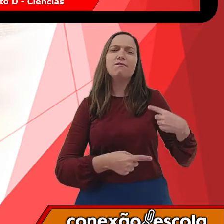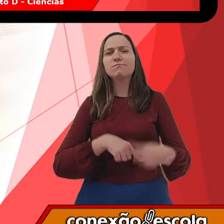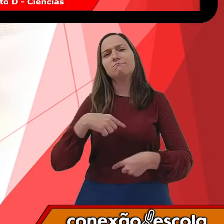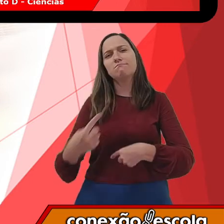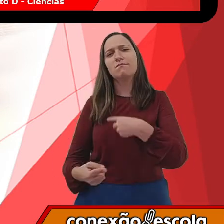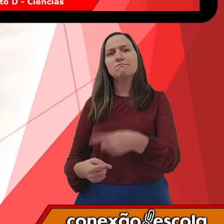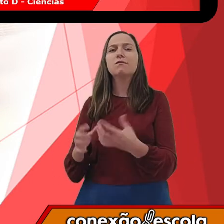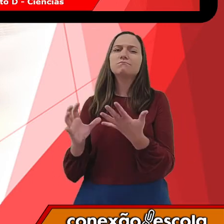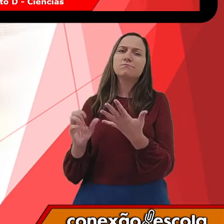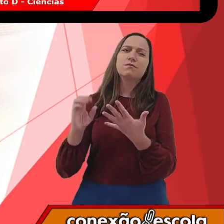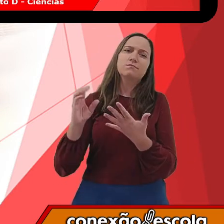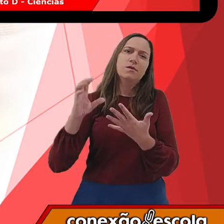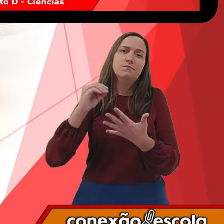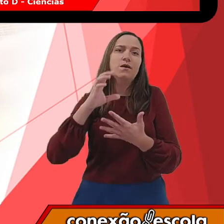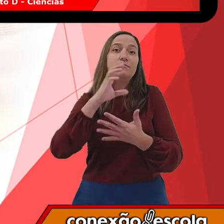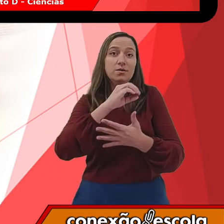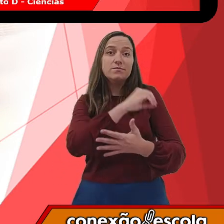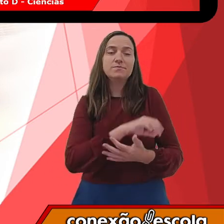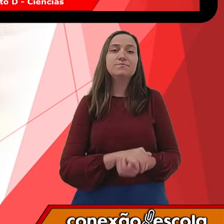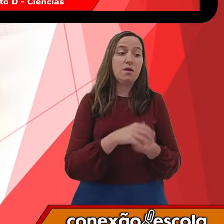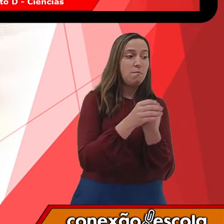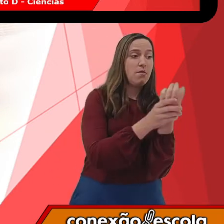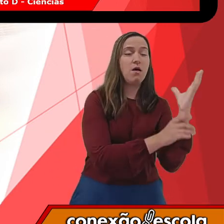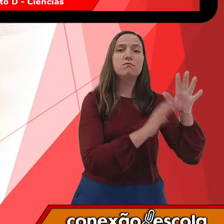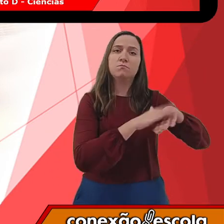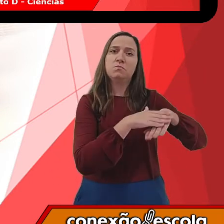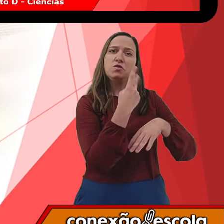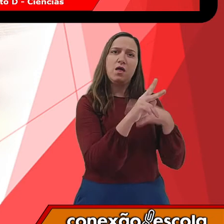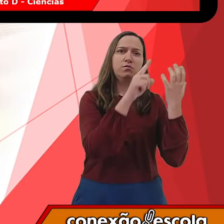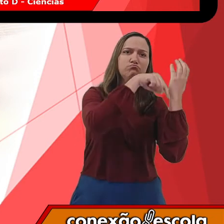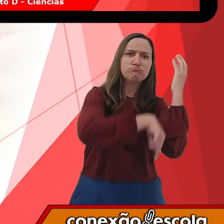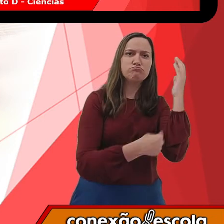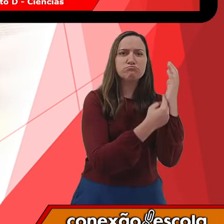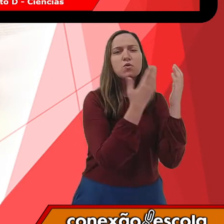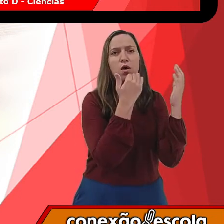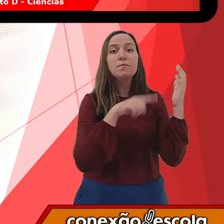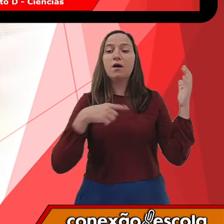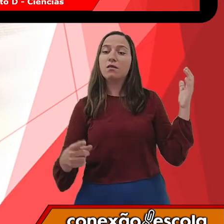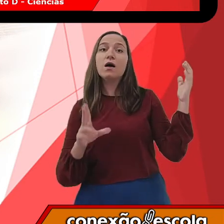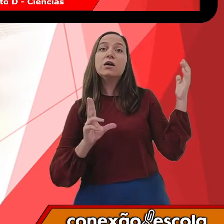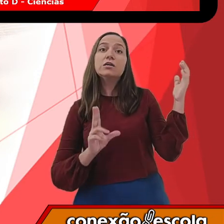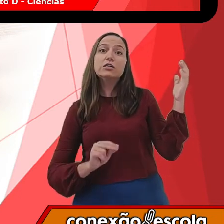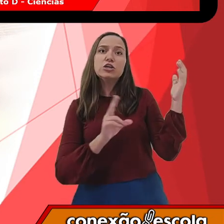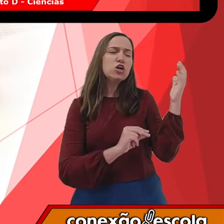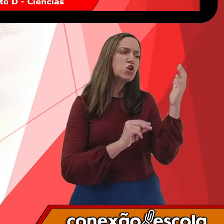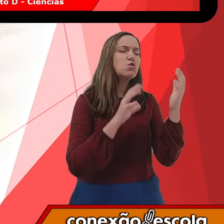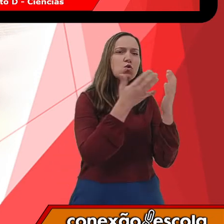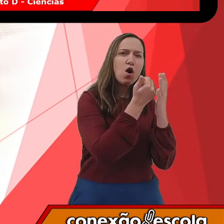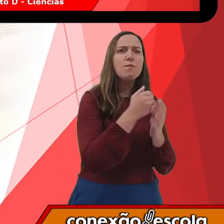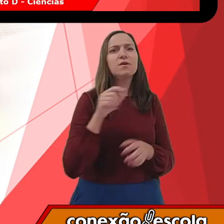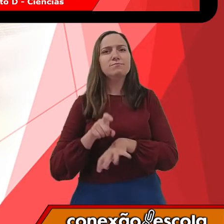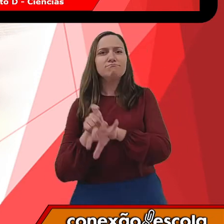vai circulando. As plantas produzem o seu próprio alimento, o grilo come a planta, o escorpião come o